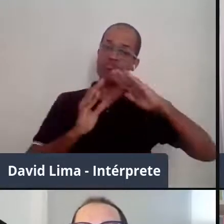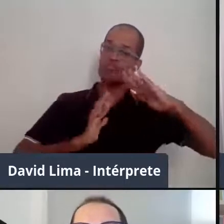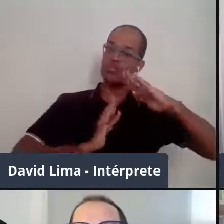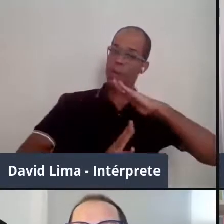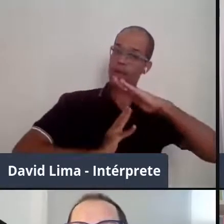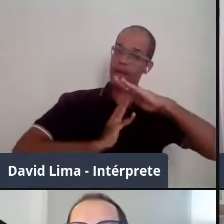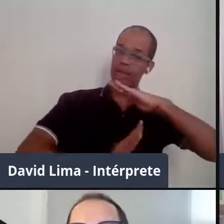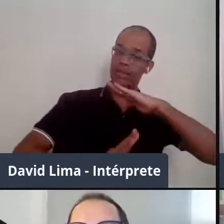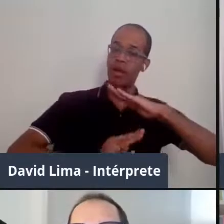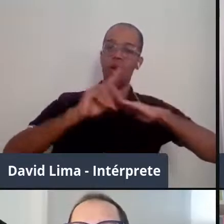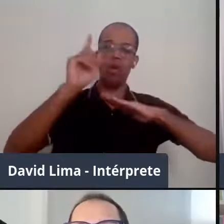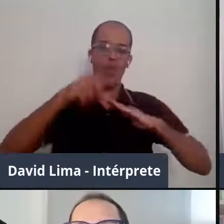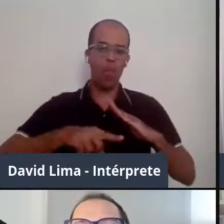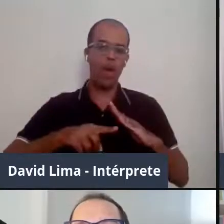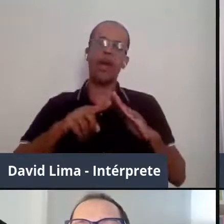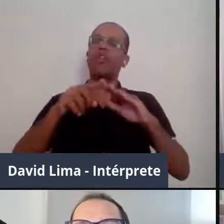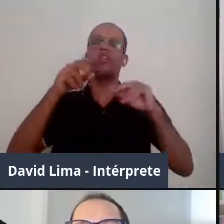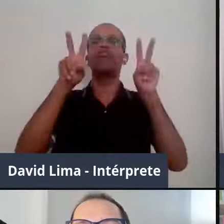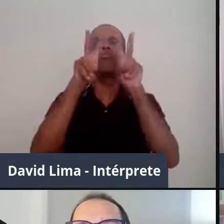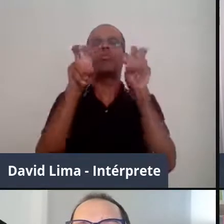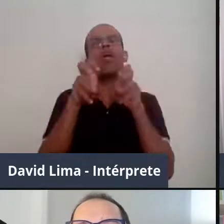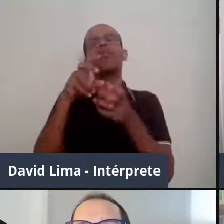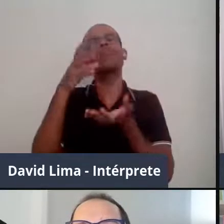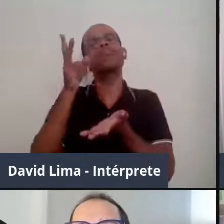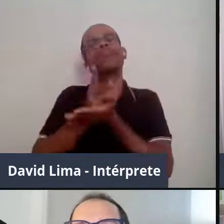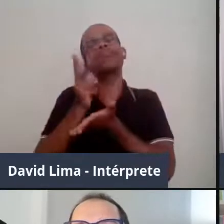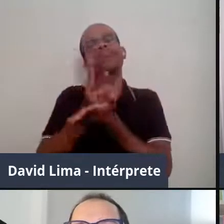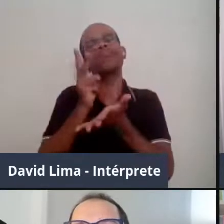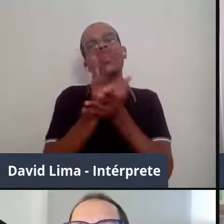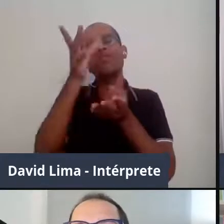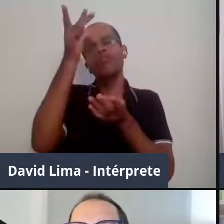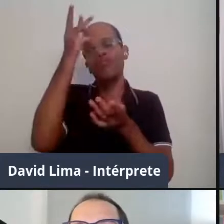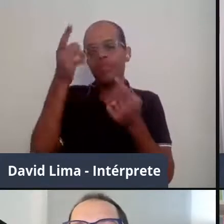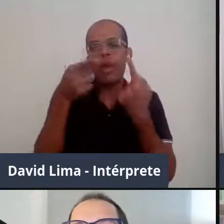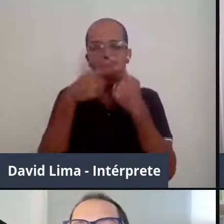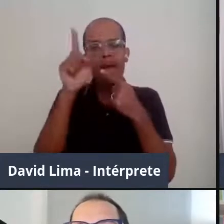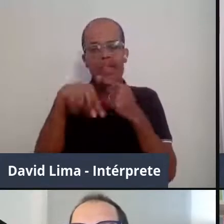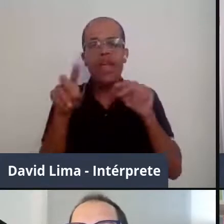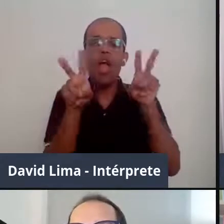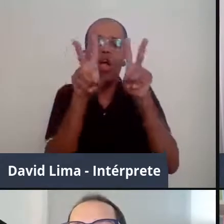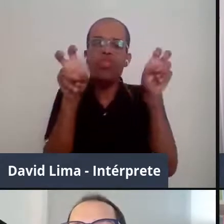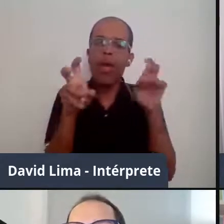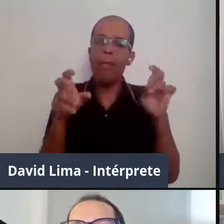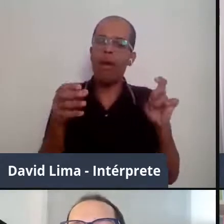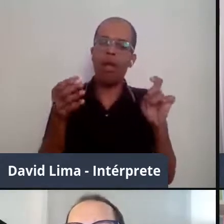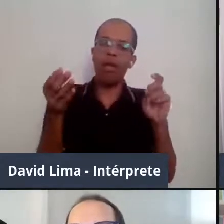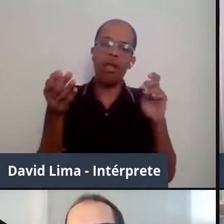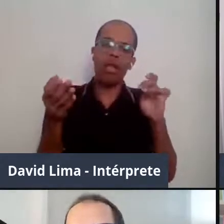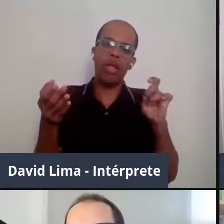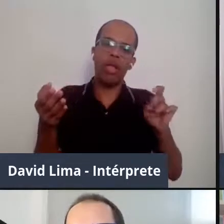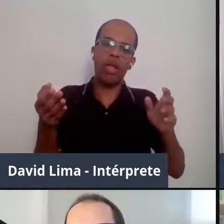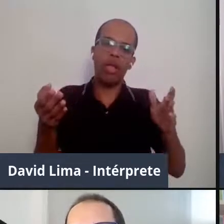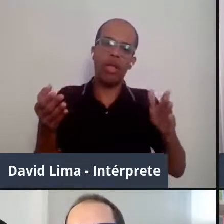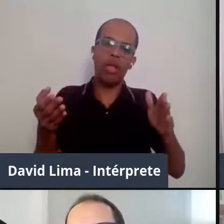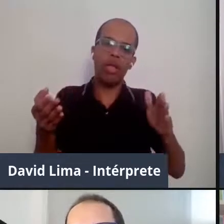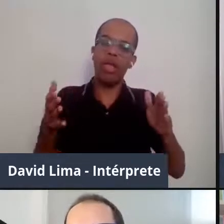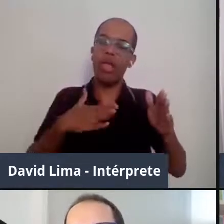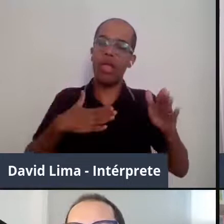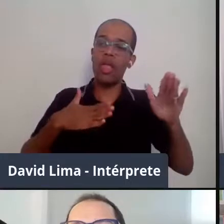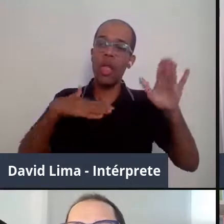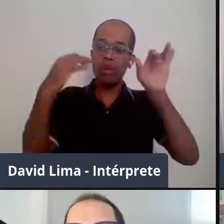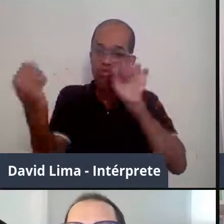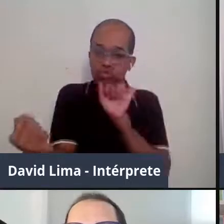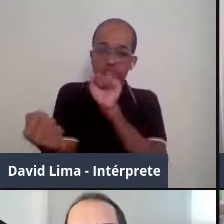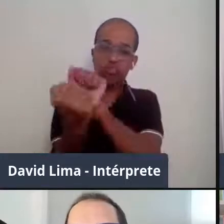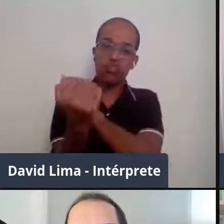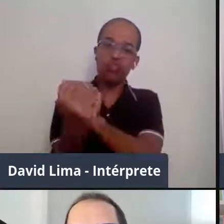tema que eu trabalho o tempo todo, mas também o tema que de alguma maneira cria a minha cola